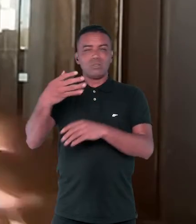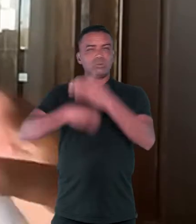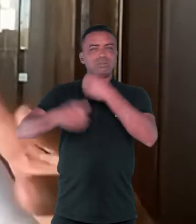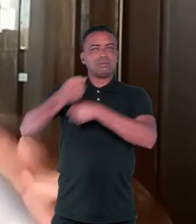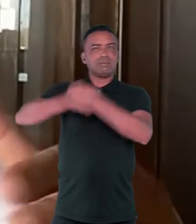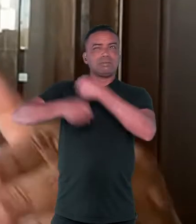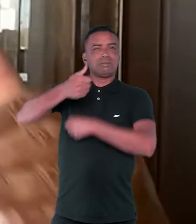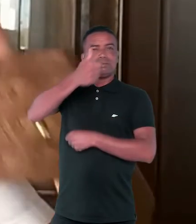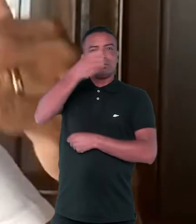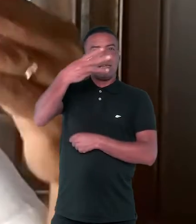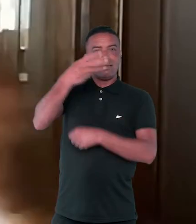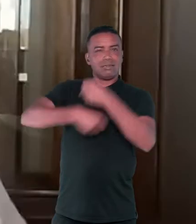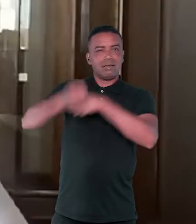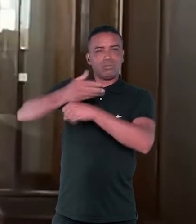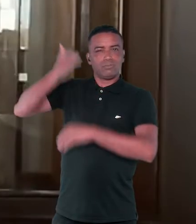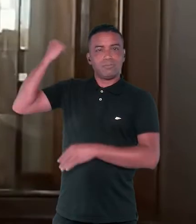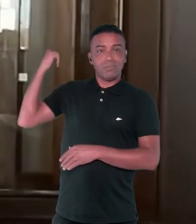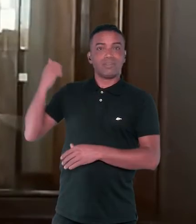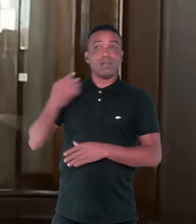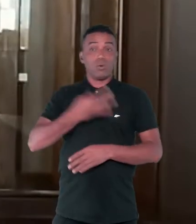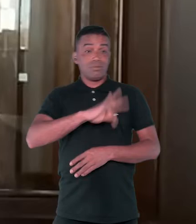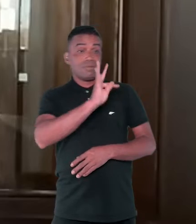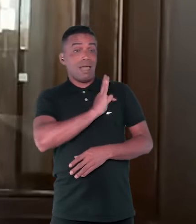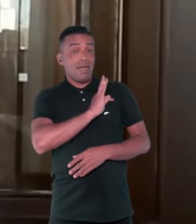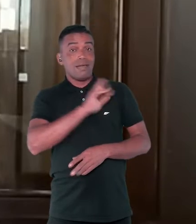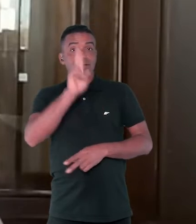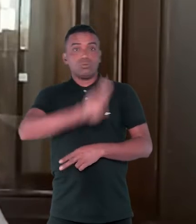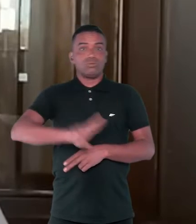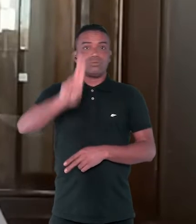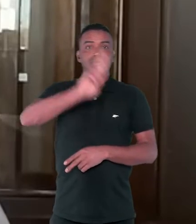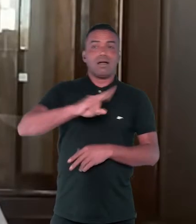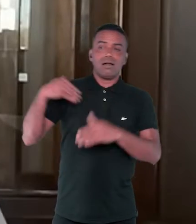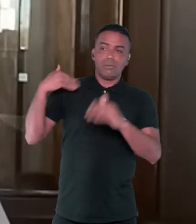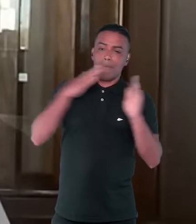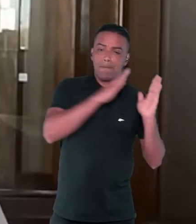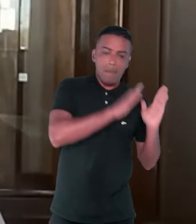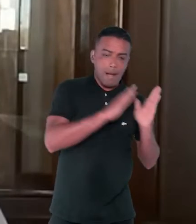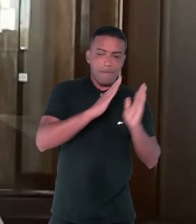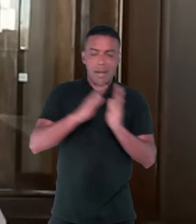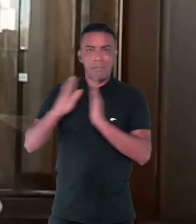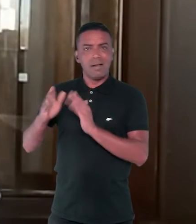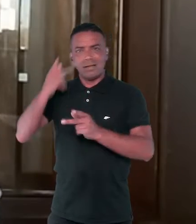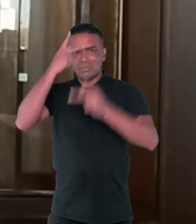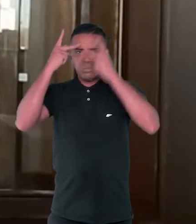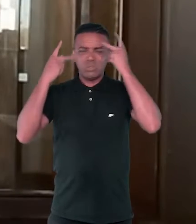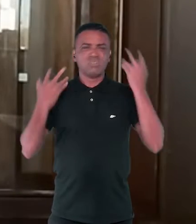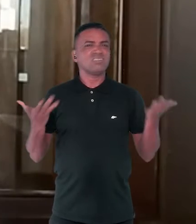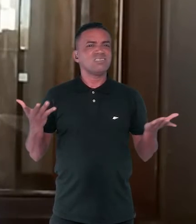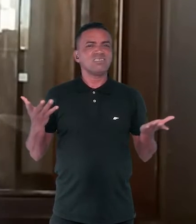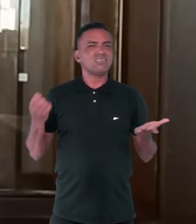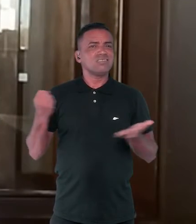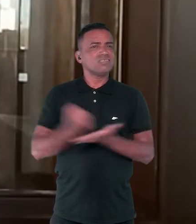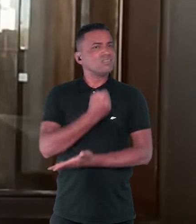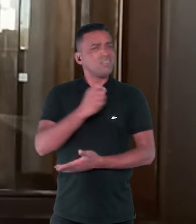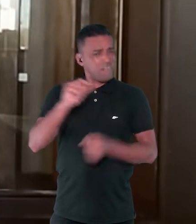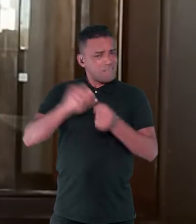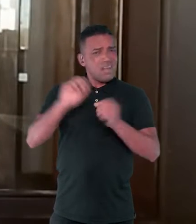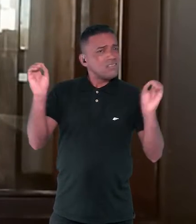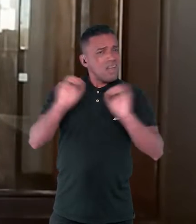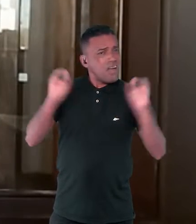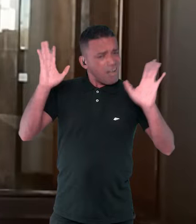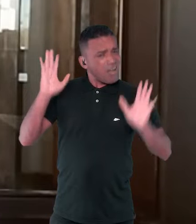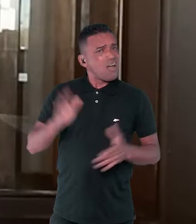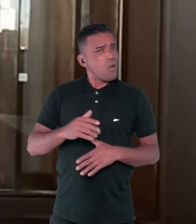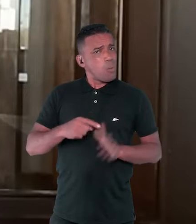contei todo o processo, qual a técnica que foi utilizada, passo a passo. as pessoas se, pô, não faz isso, não sei o que e